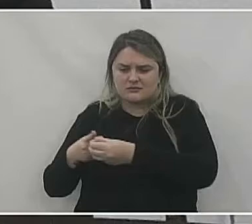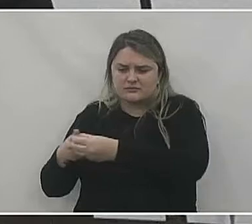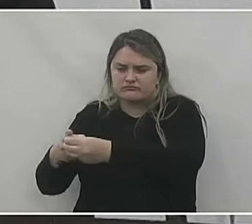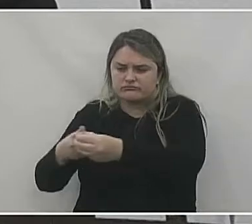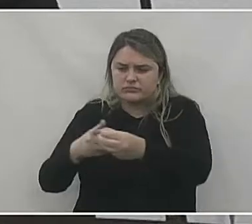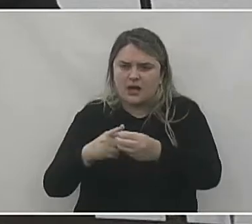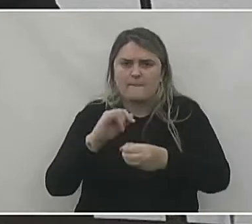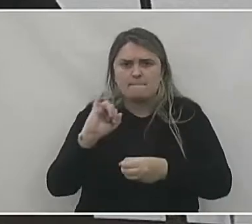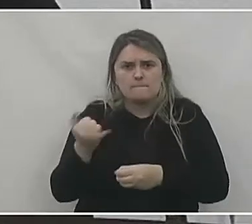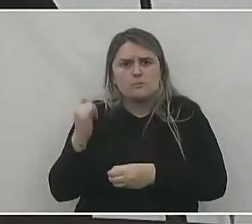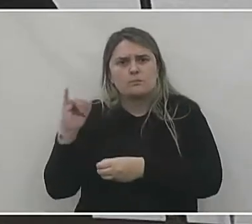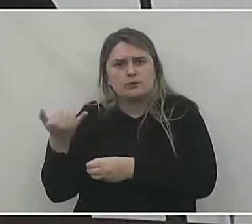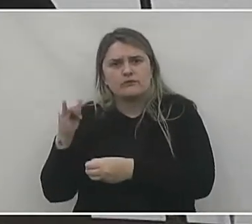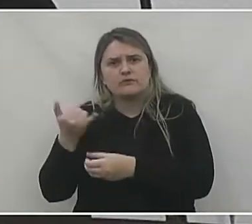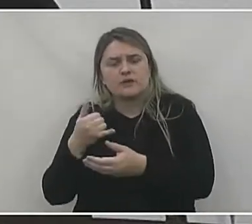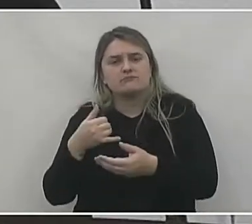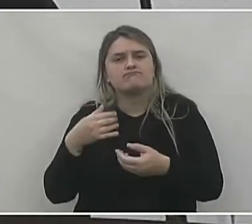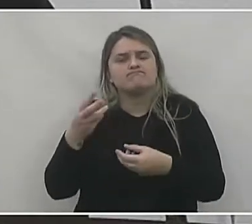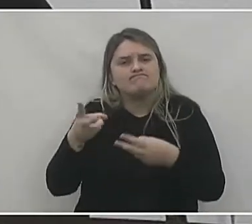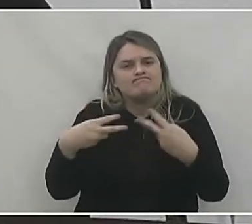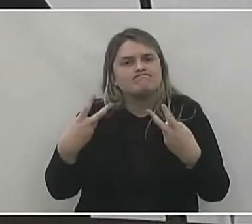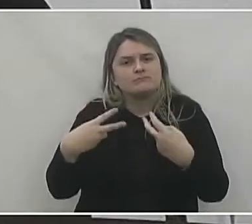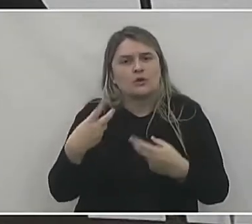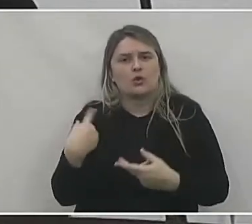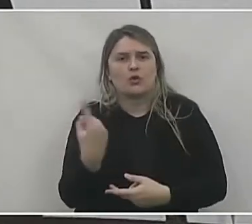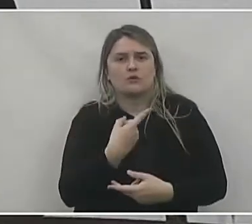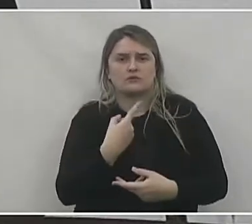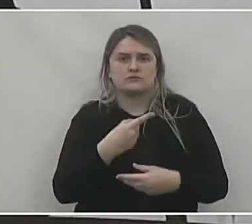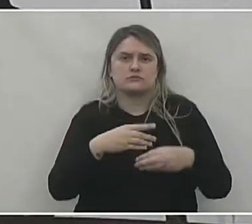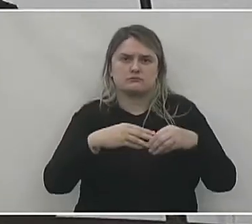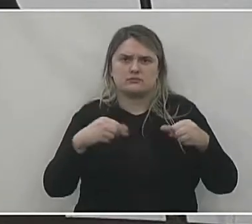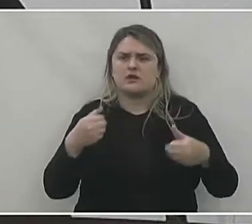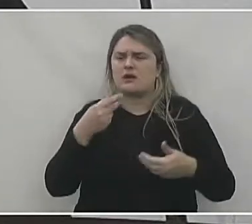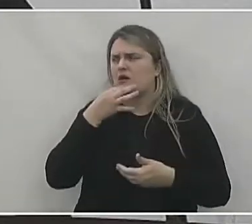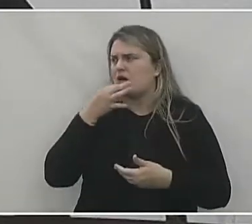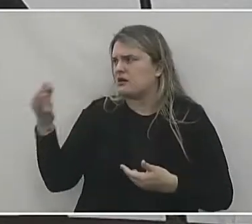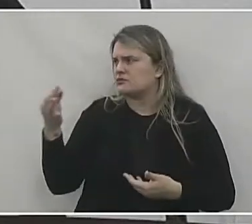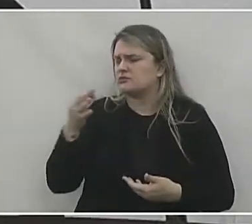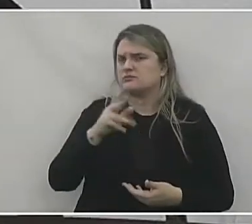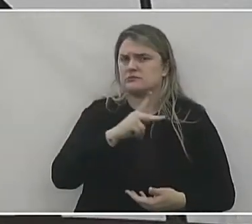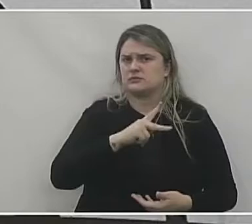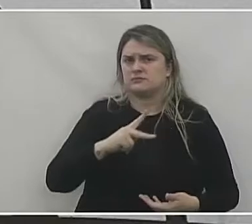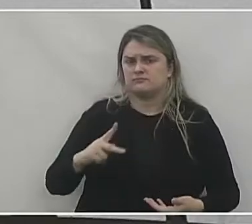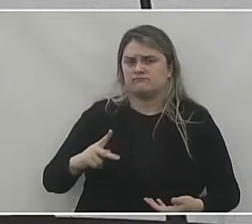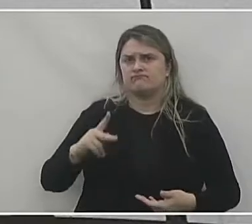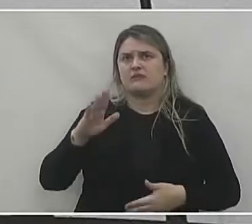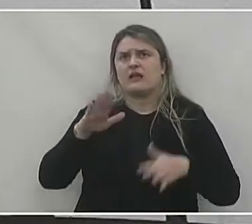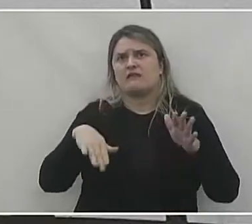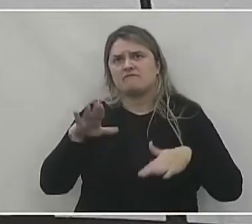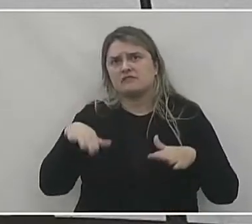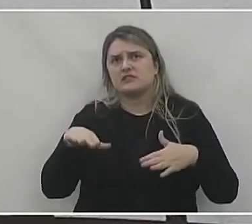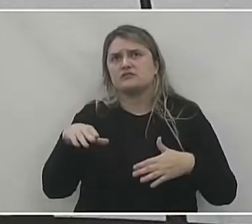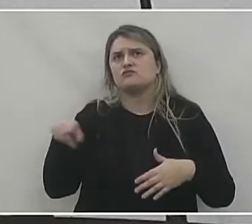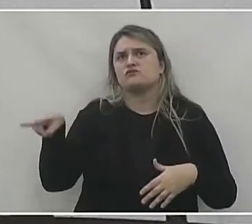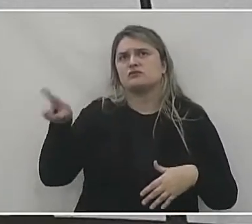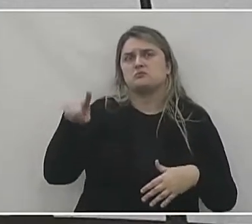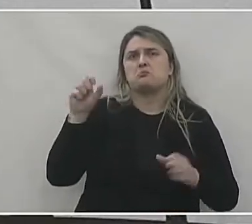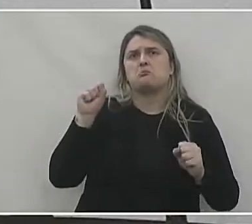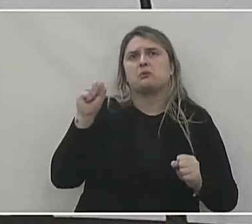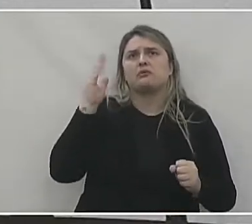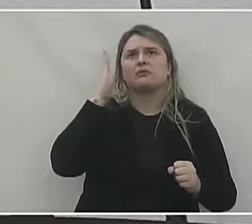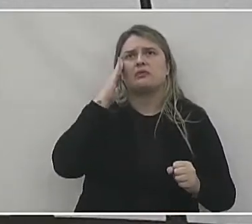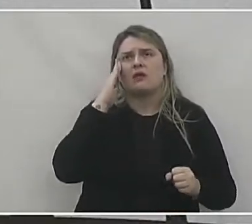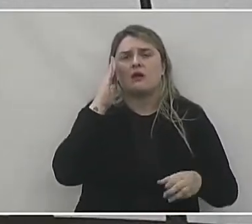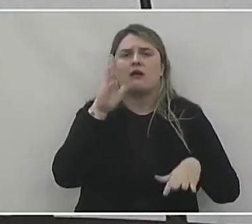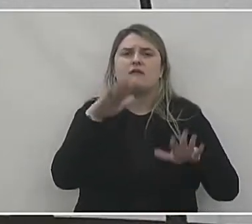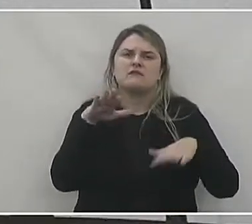esses espaços para benefícios para a nossa região. Eu acho, presidente, às vezes vocês podem entender, e